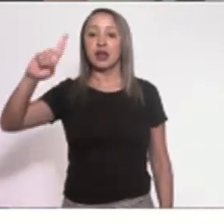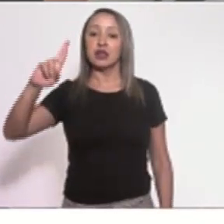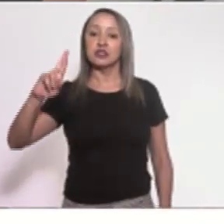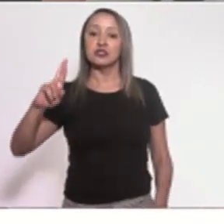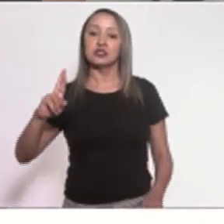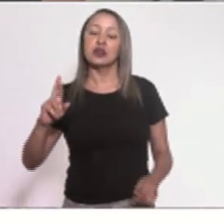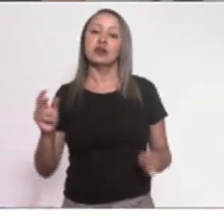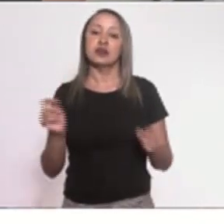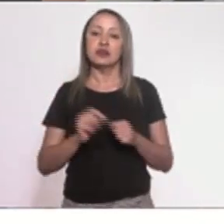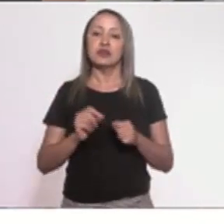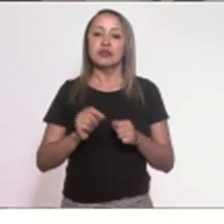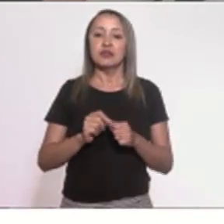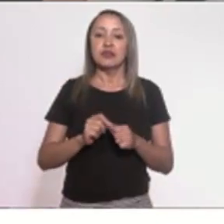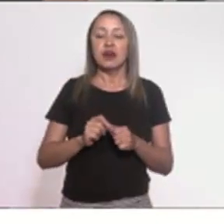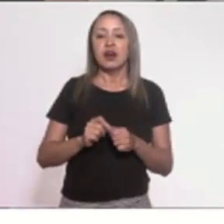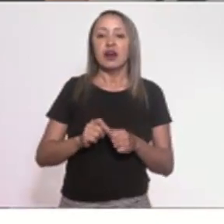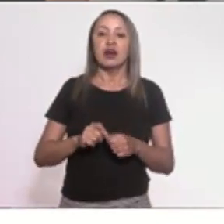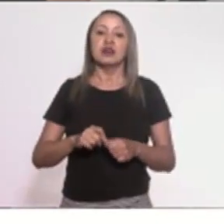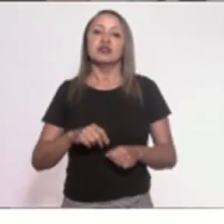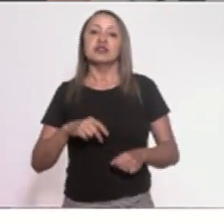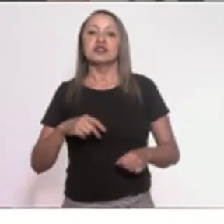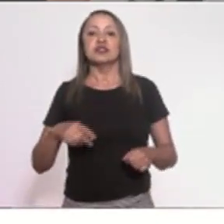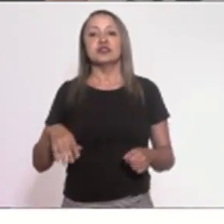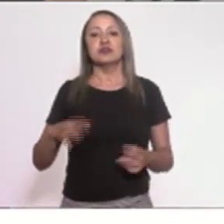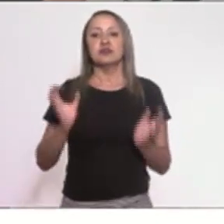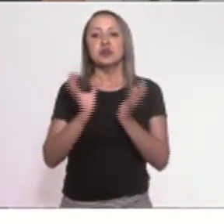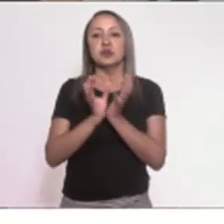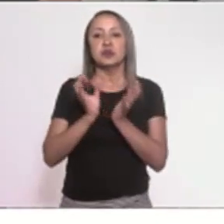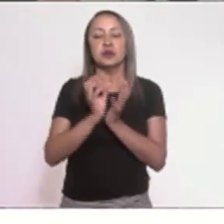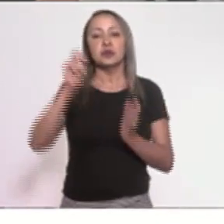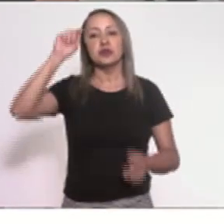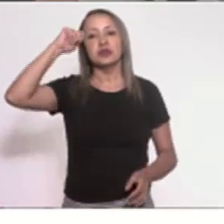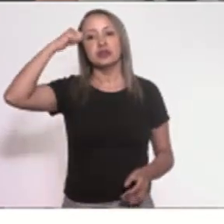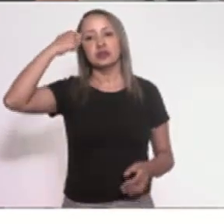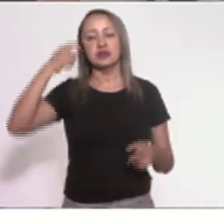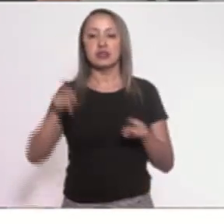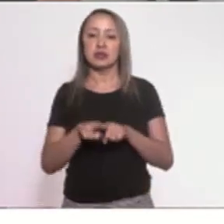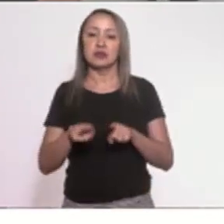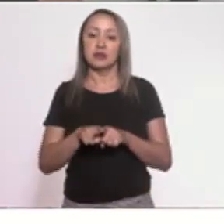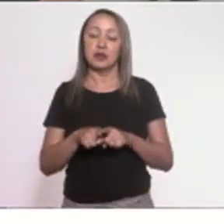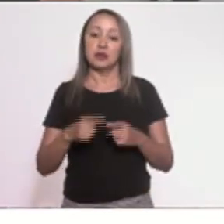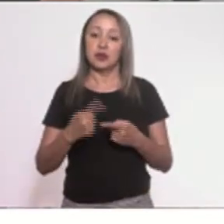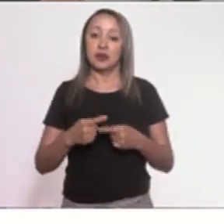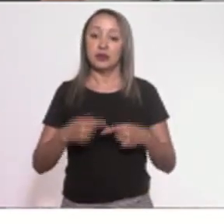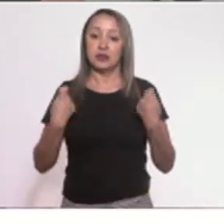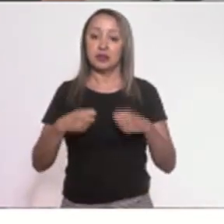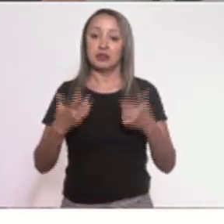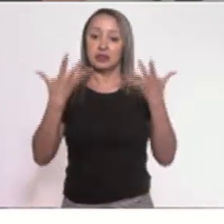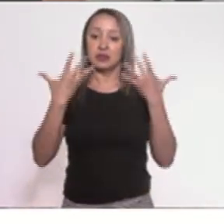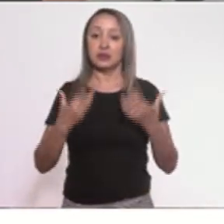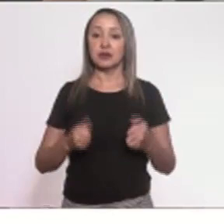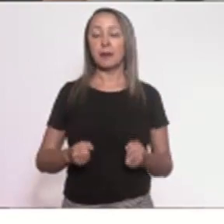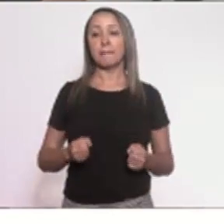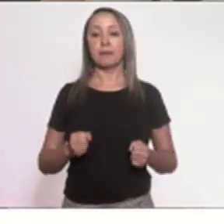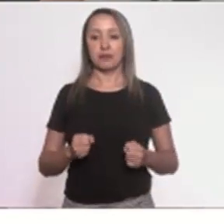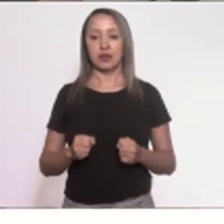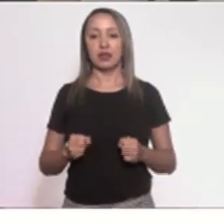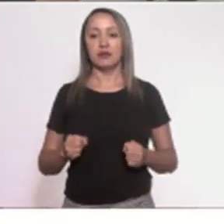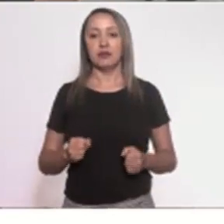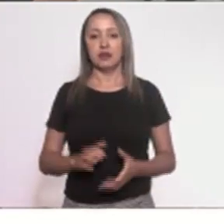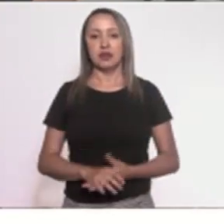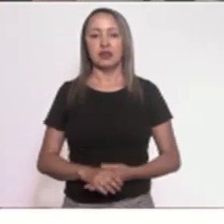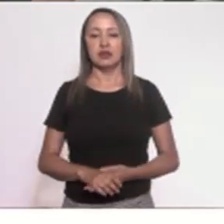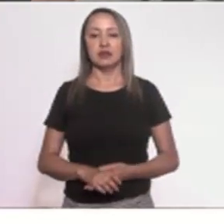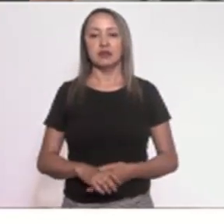nos preceitos da coletividade, da comunidade e da aceitação e tratamento adequado à natureza. Então, axé